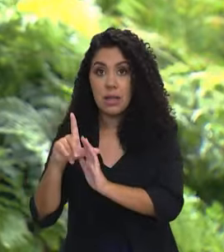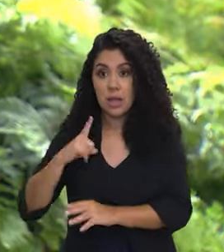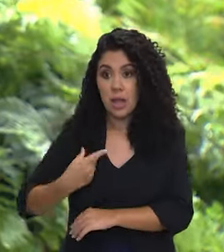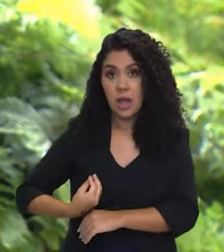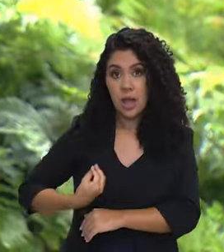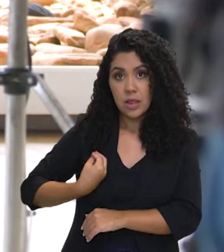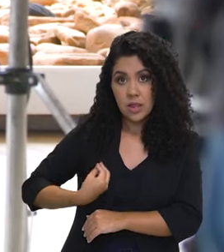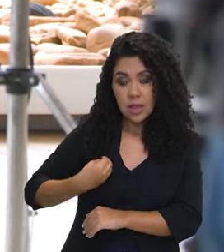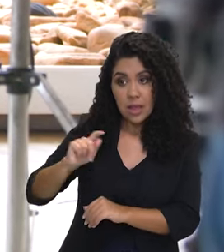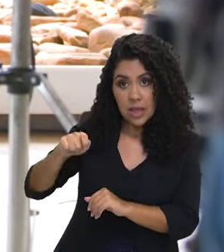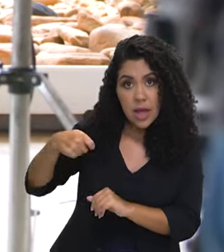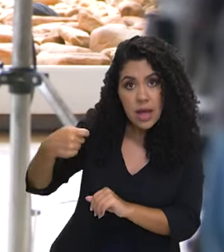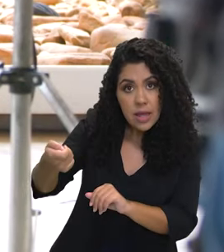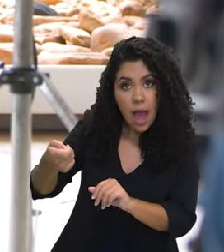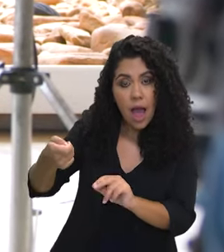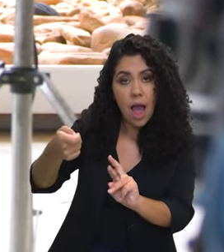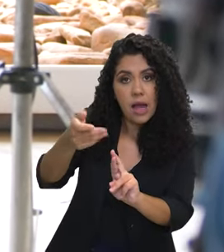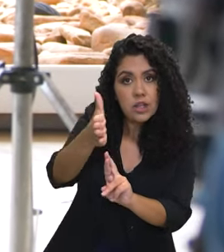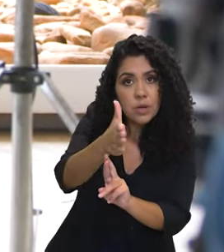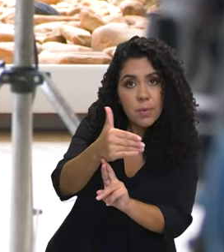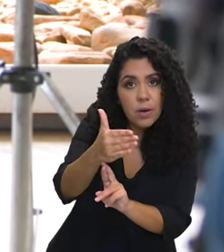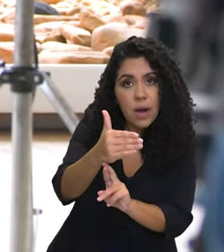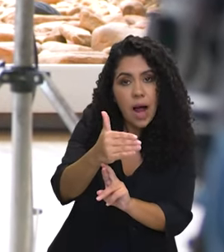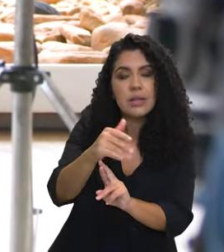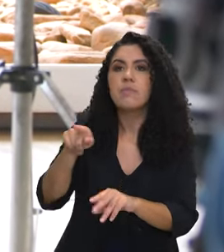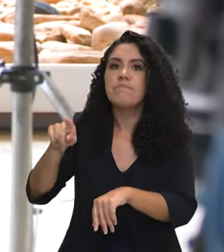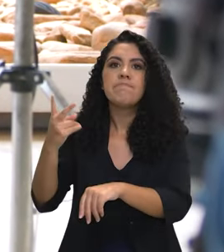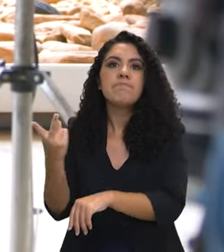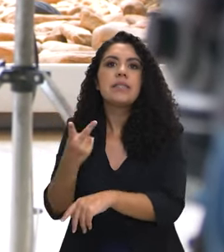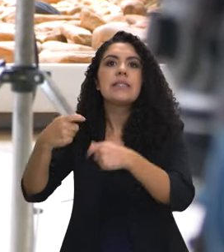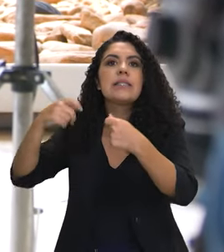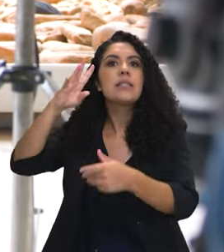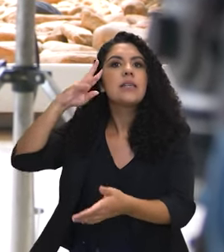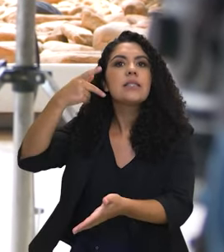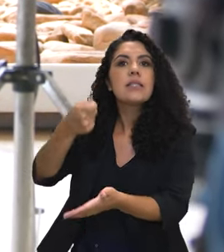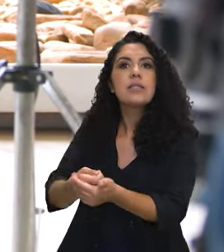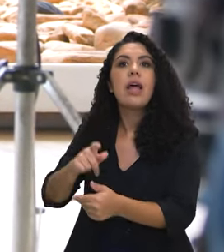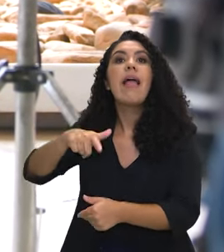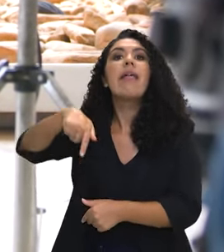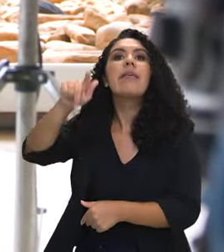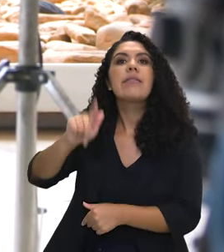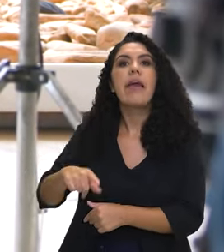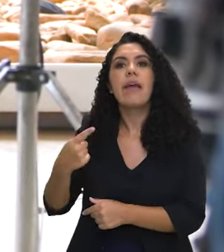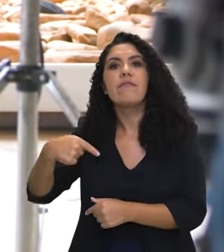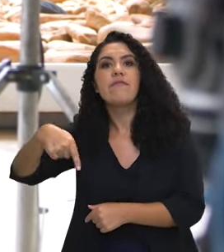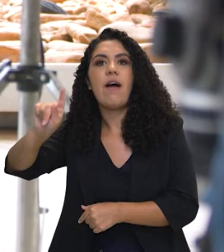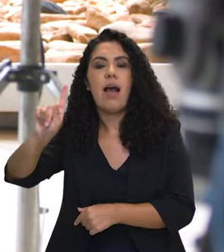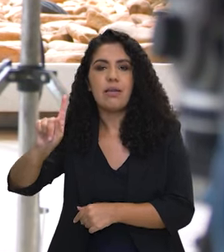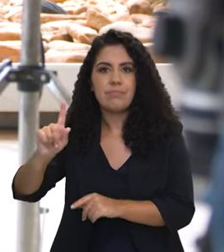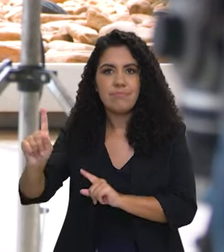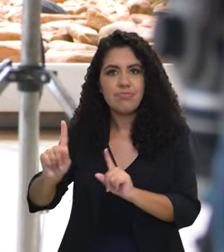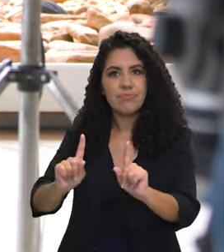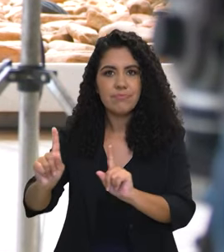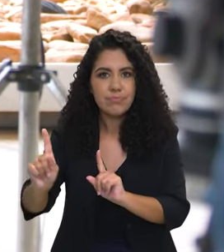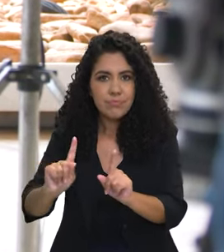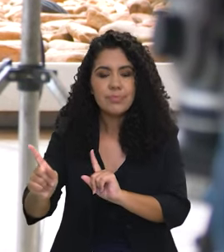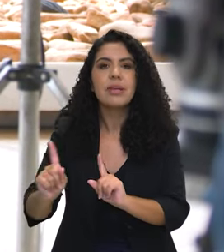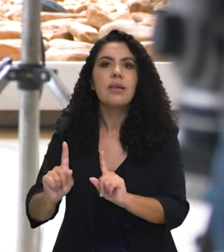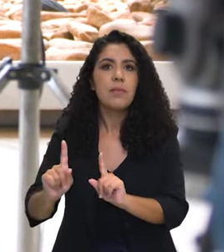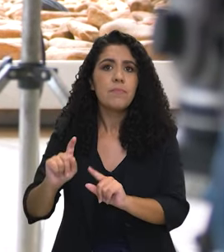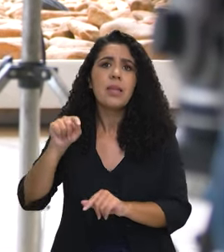servindo no exterior, um dos dois, Tinha e que geralmente escolher. é uma e não um, tende a abdicar da carreira.